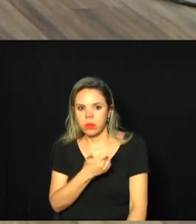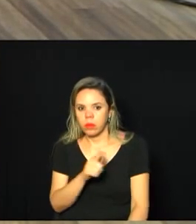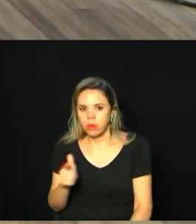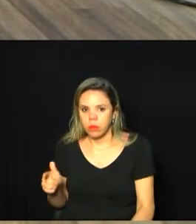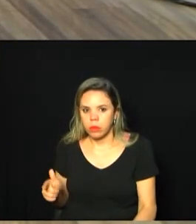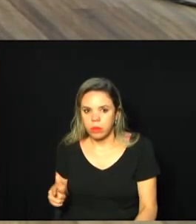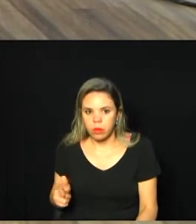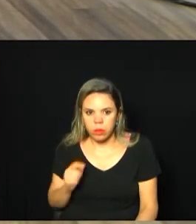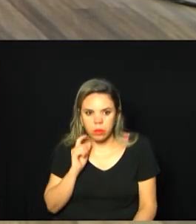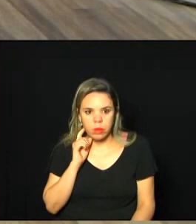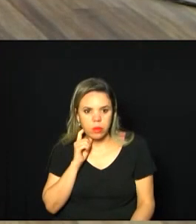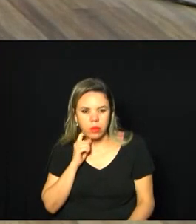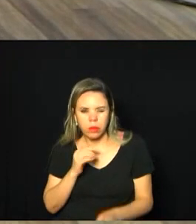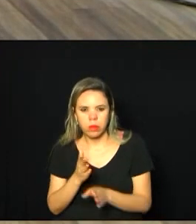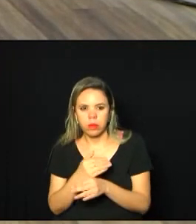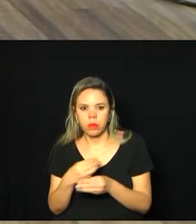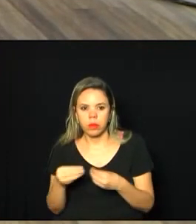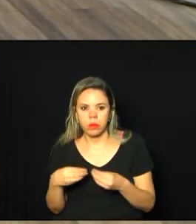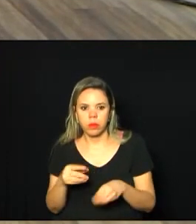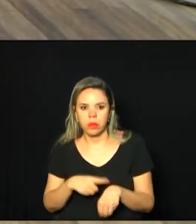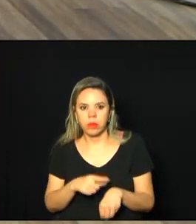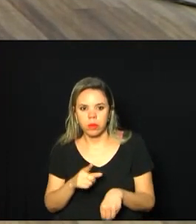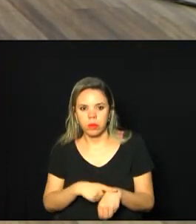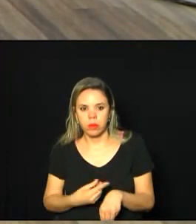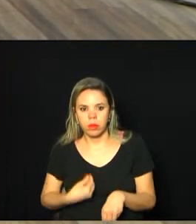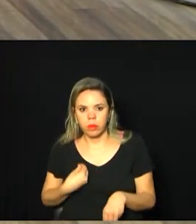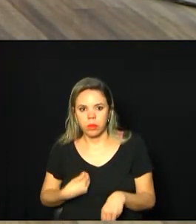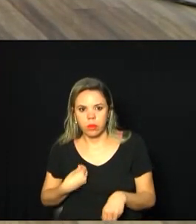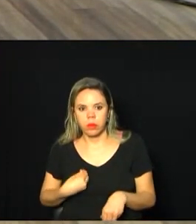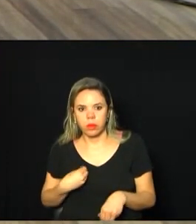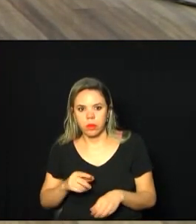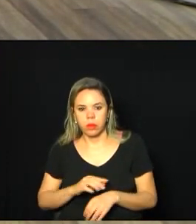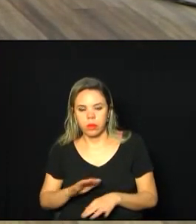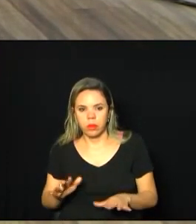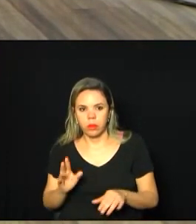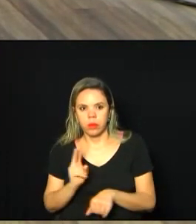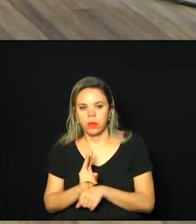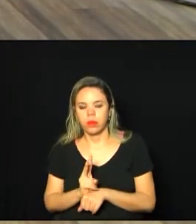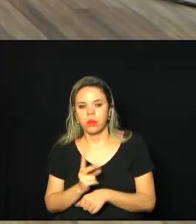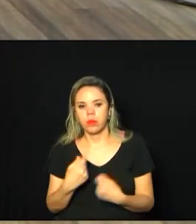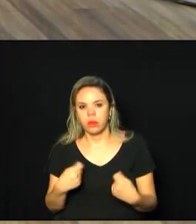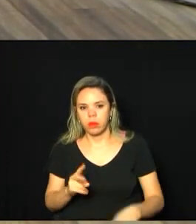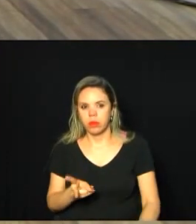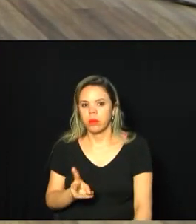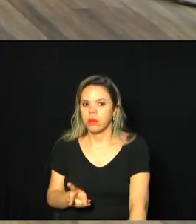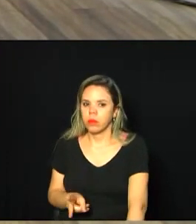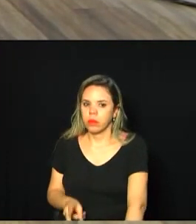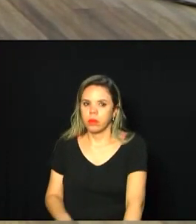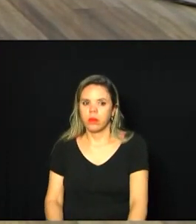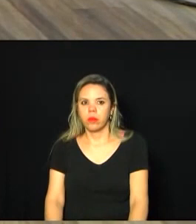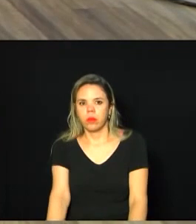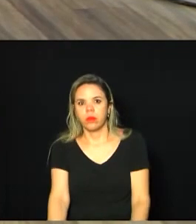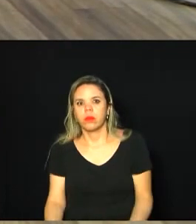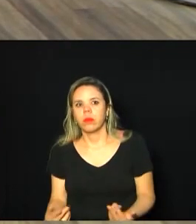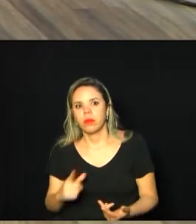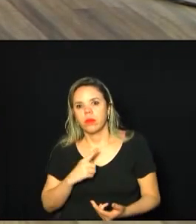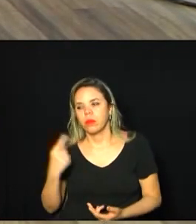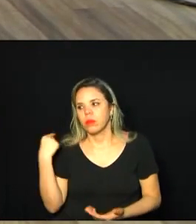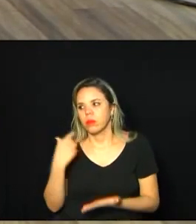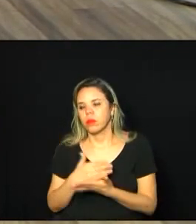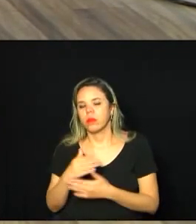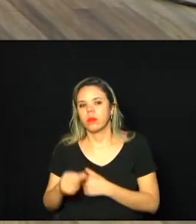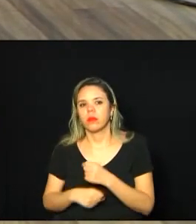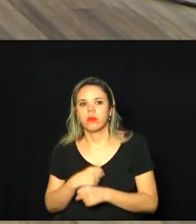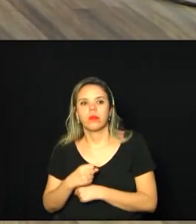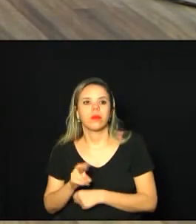existe este afrouxamento no momento que nós estamos vivendo. Não. Os cuidados, eles precisam continuar como nós tivemos no início do